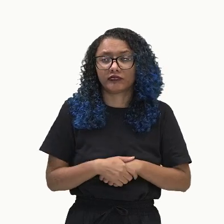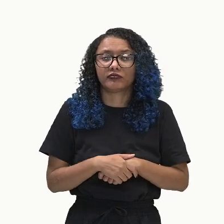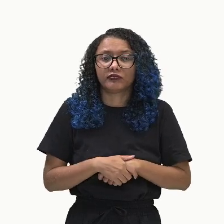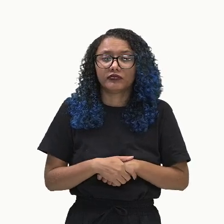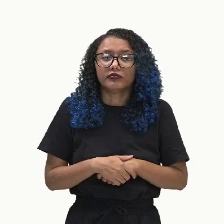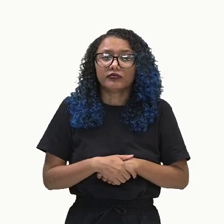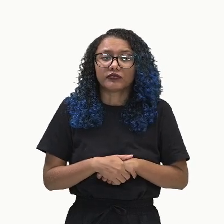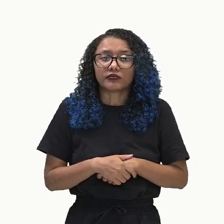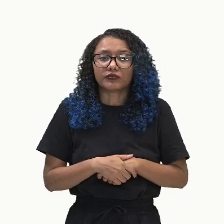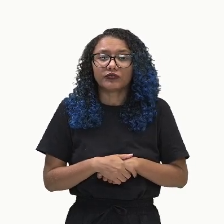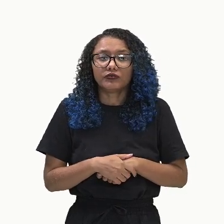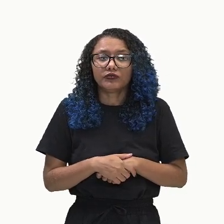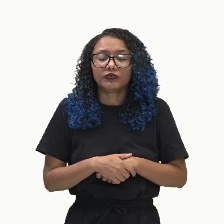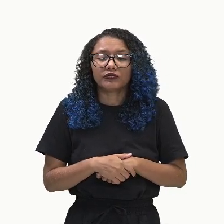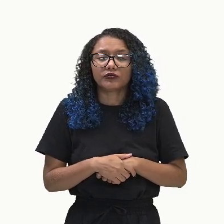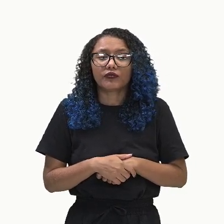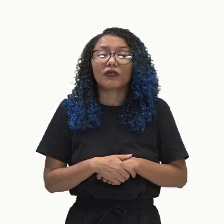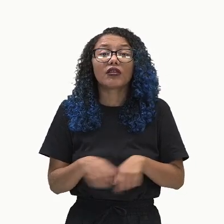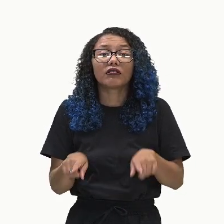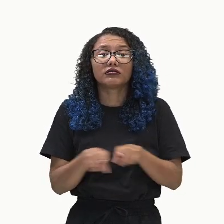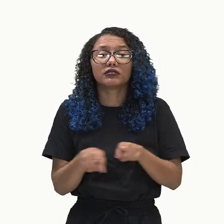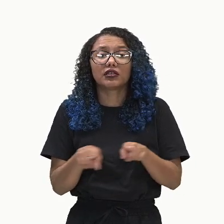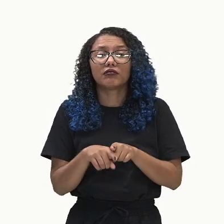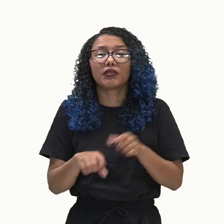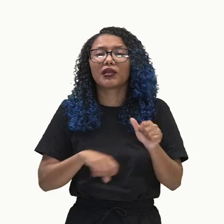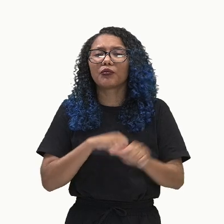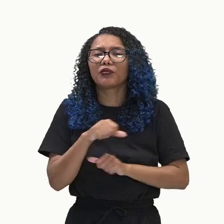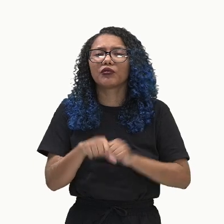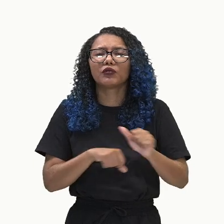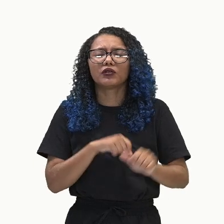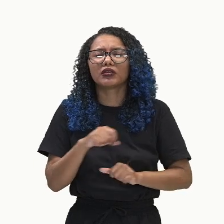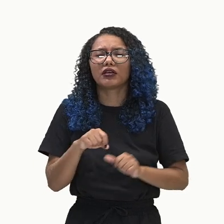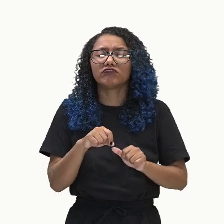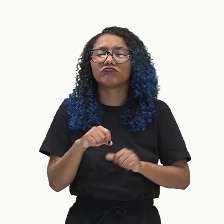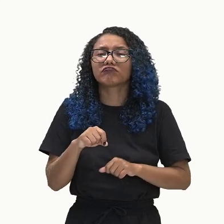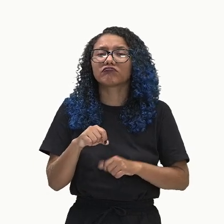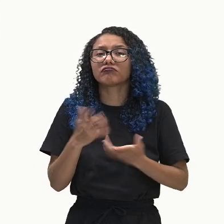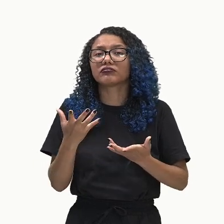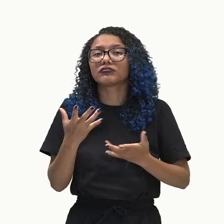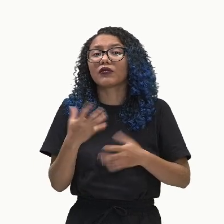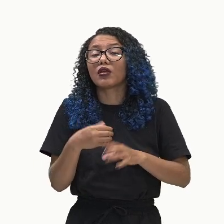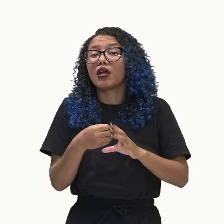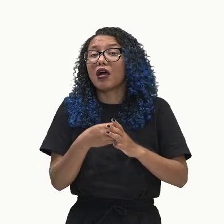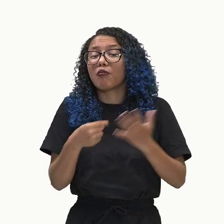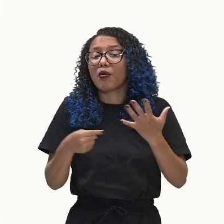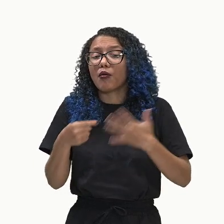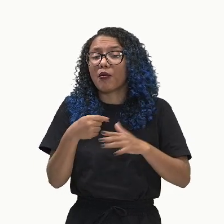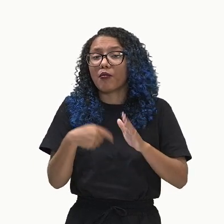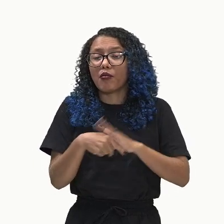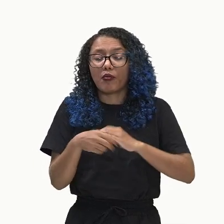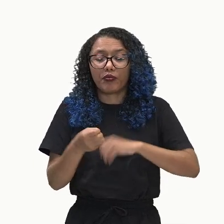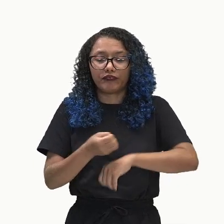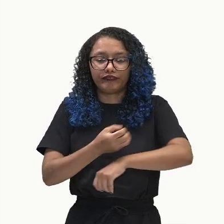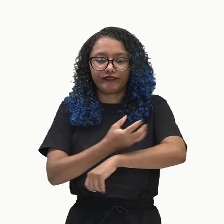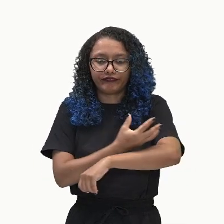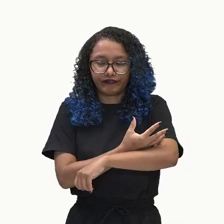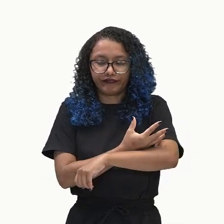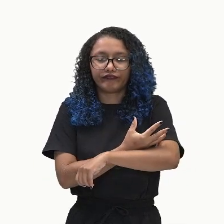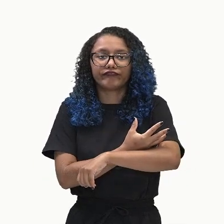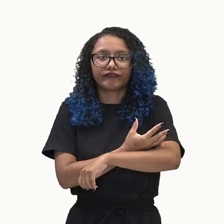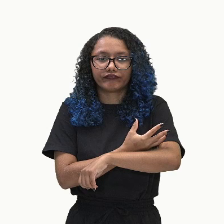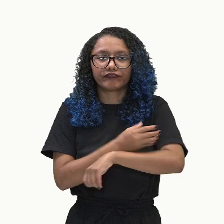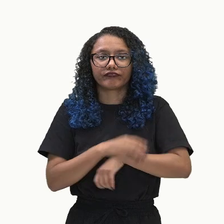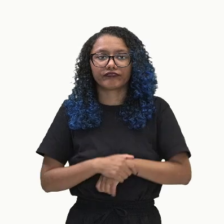para o indivíduo também alterações na questão emocional e social. Então, é quando passamos a